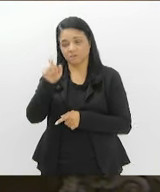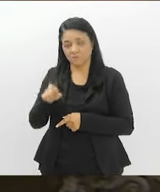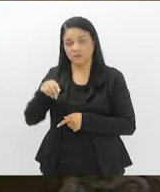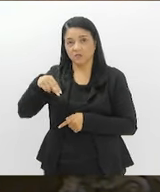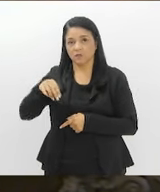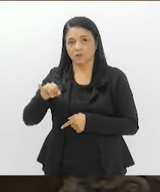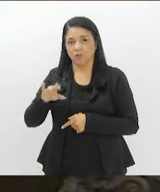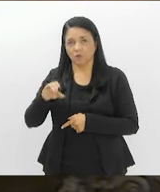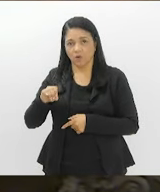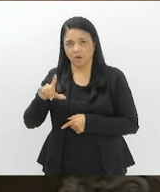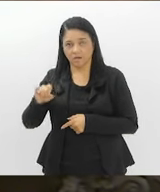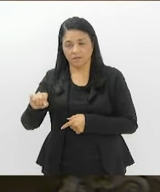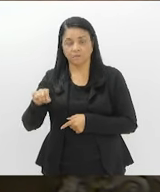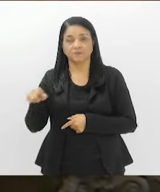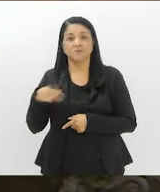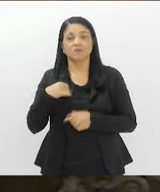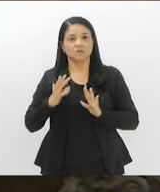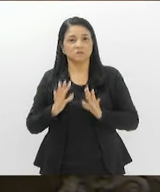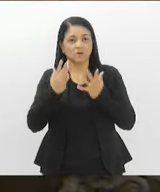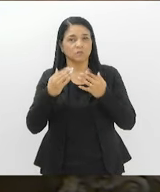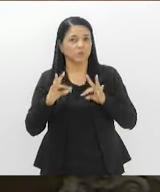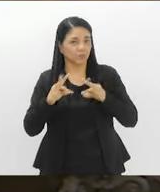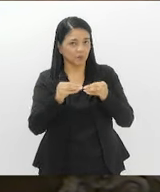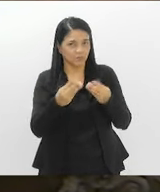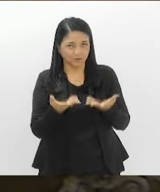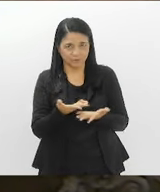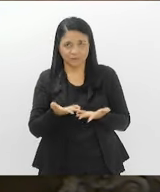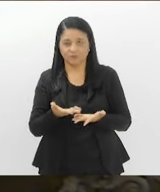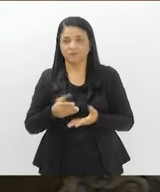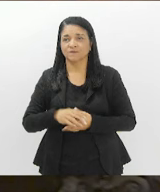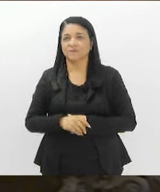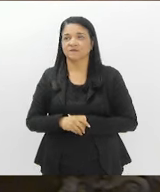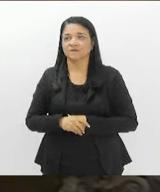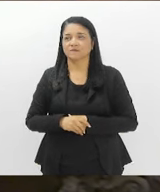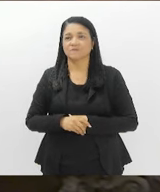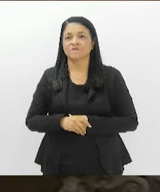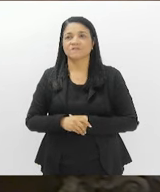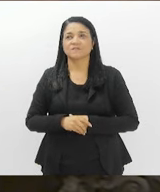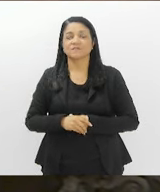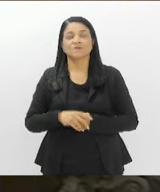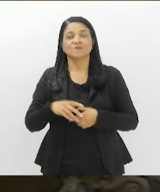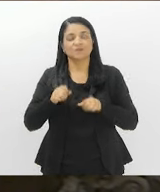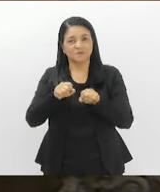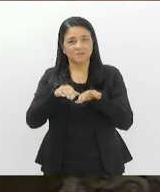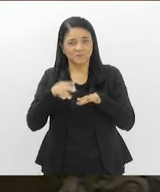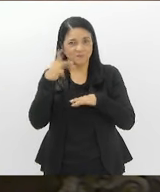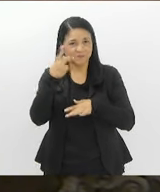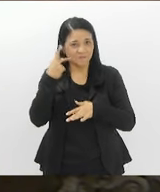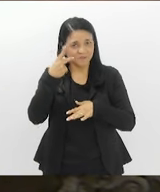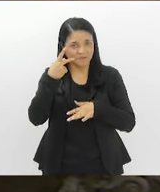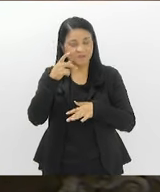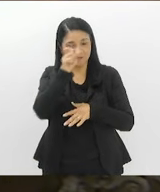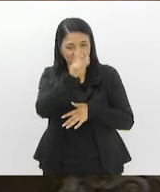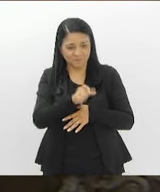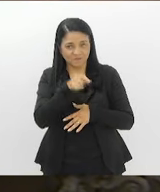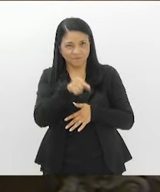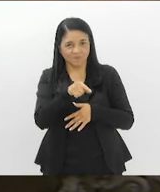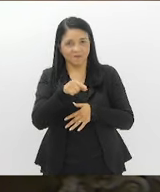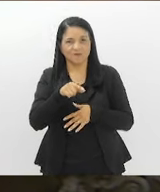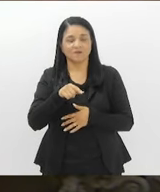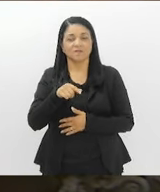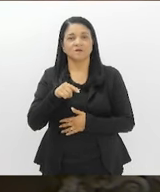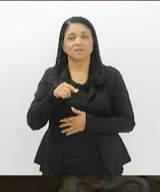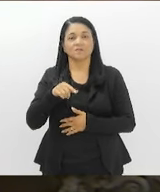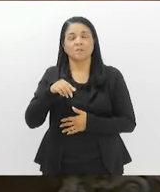a todos. E os parlamentares presentes na figura do nosso